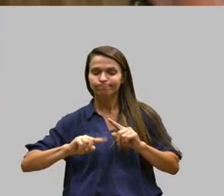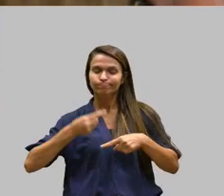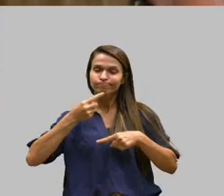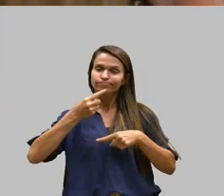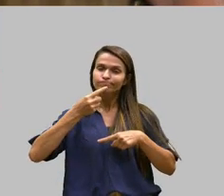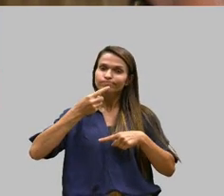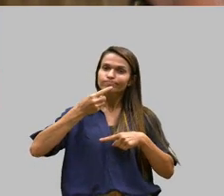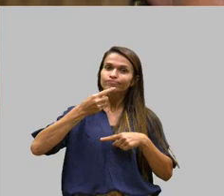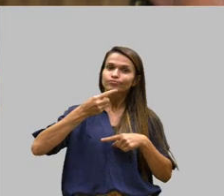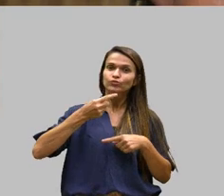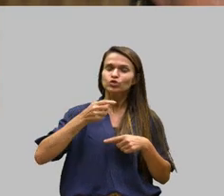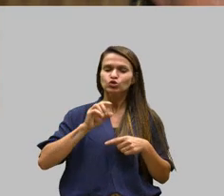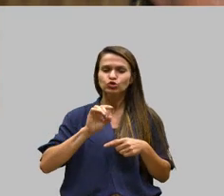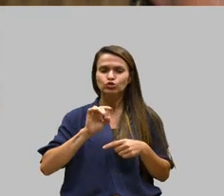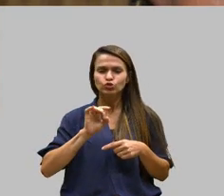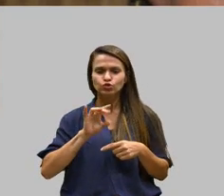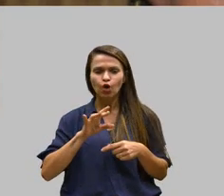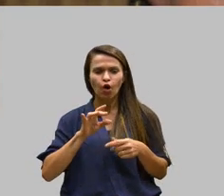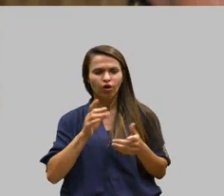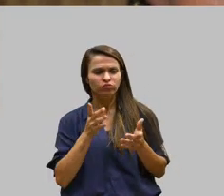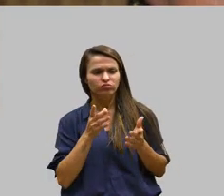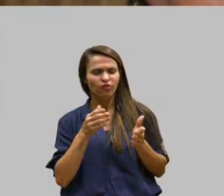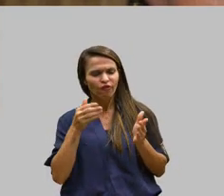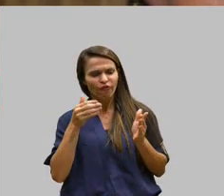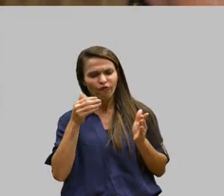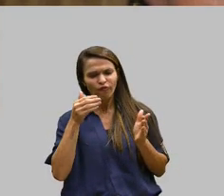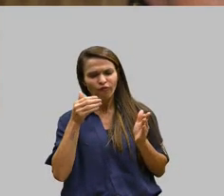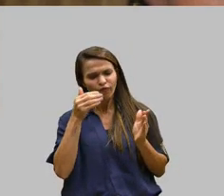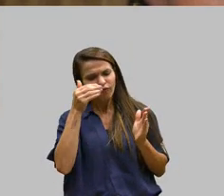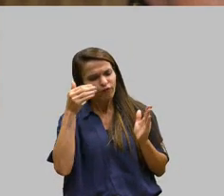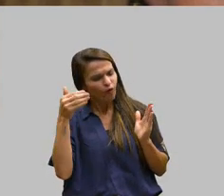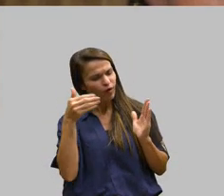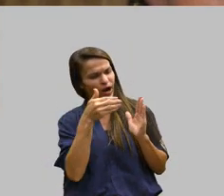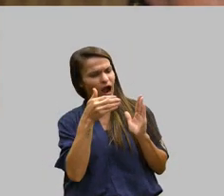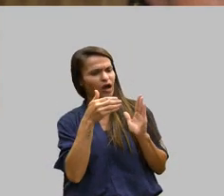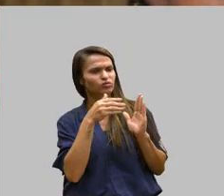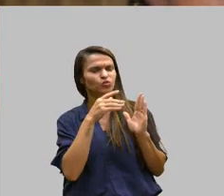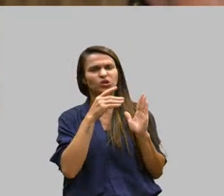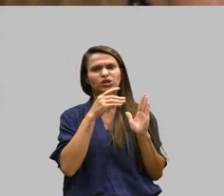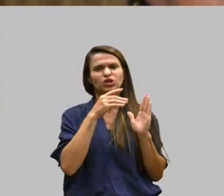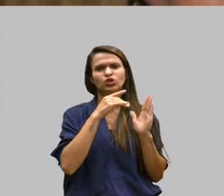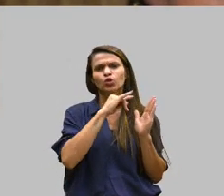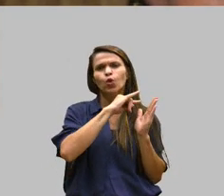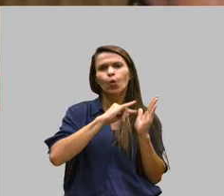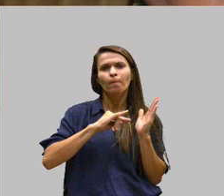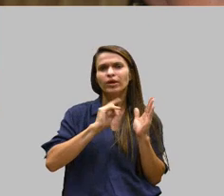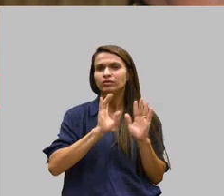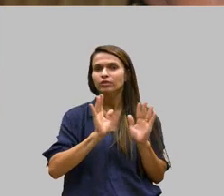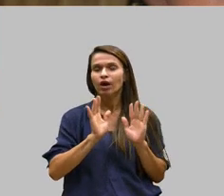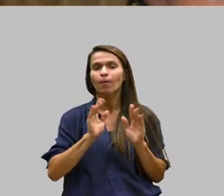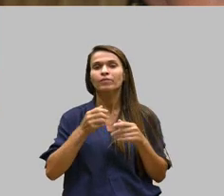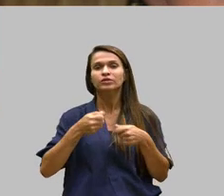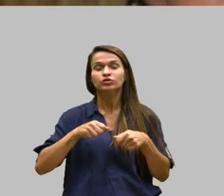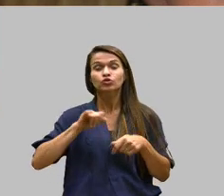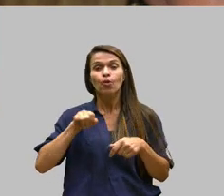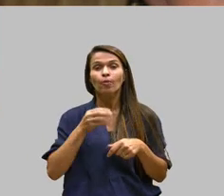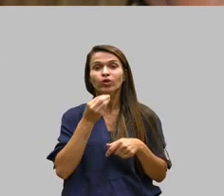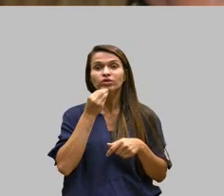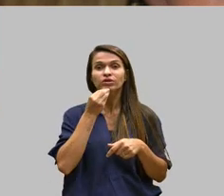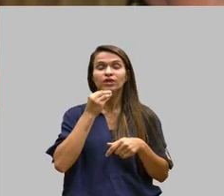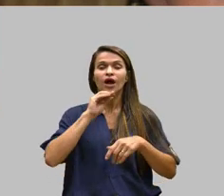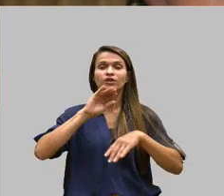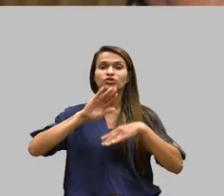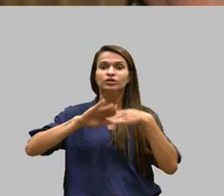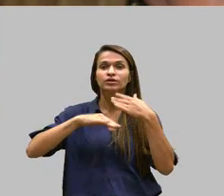cumprir somente cotas nós precisamos de oportunidade de crescimento nós precisamos que as